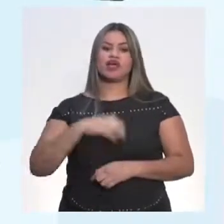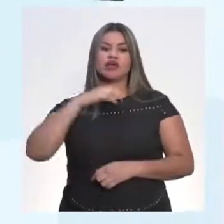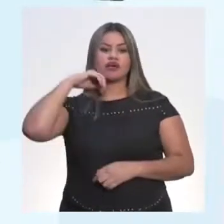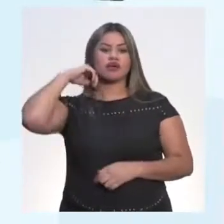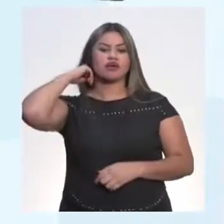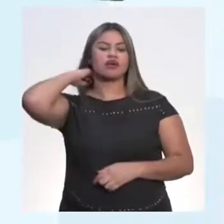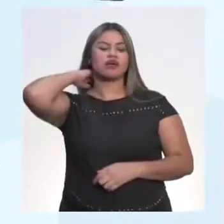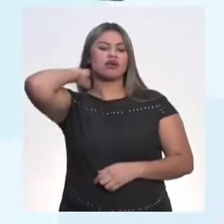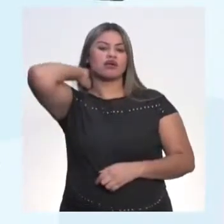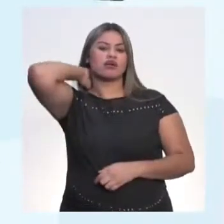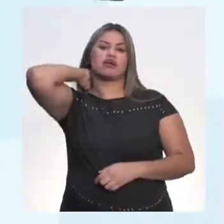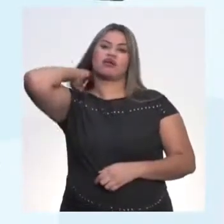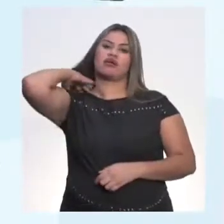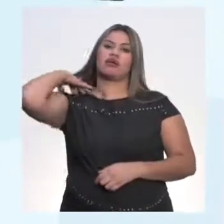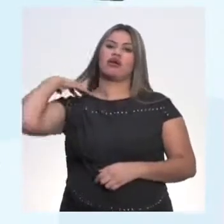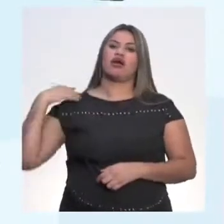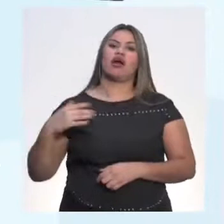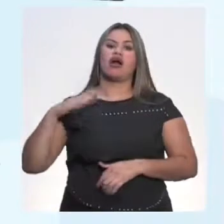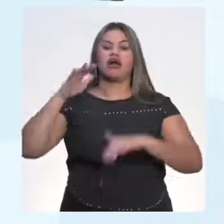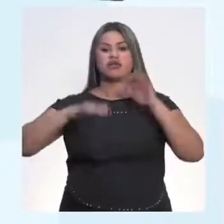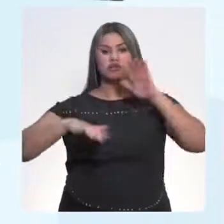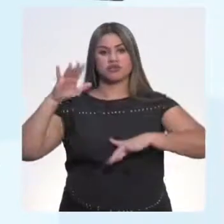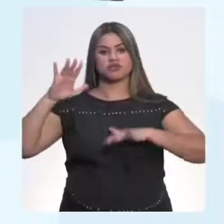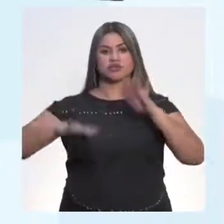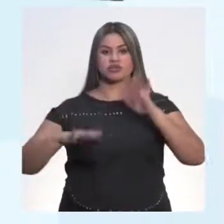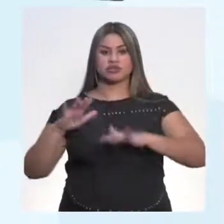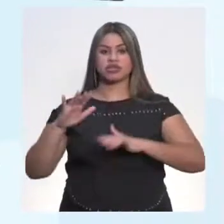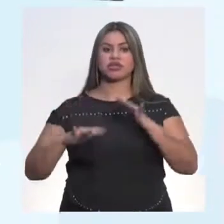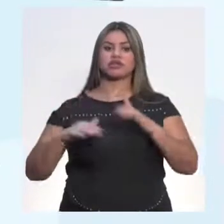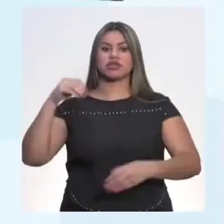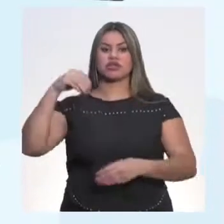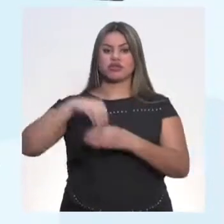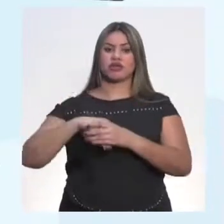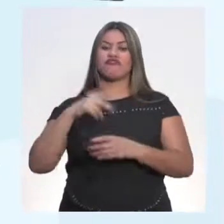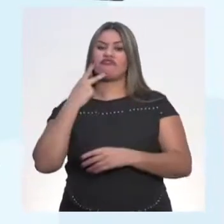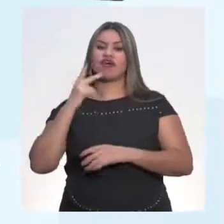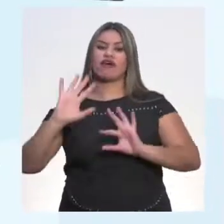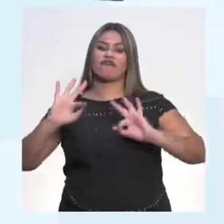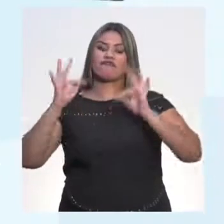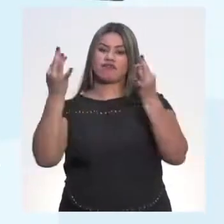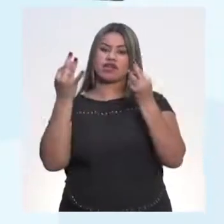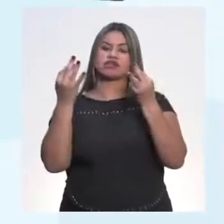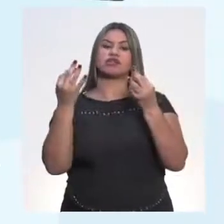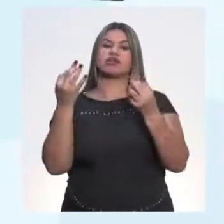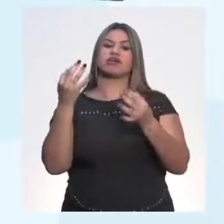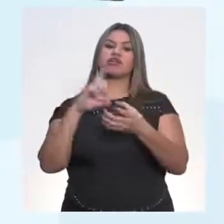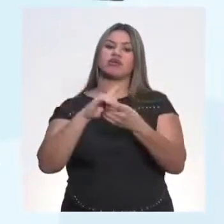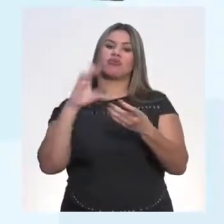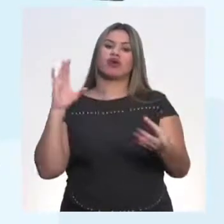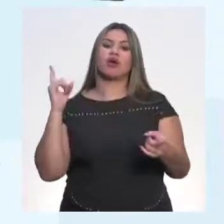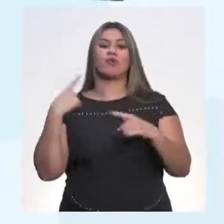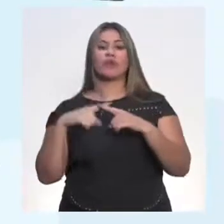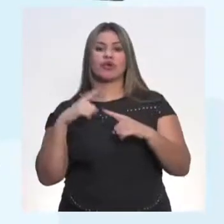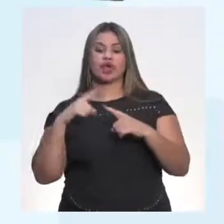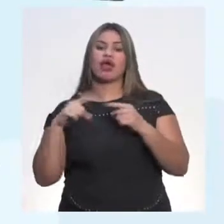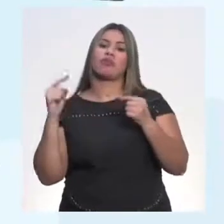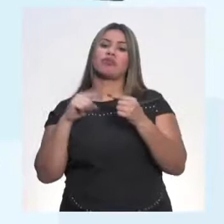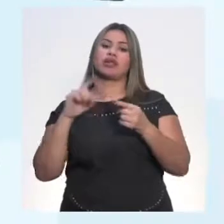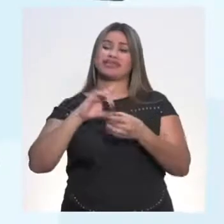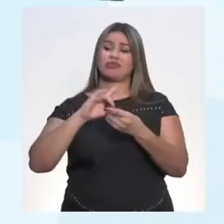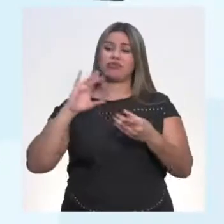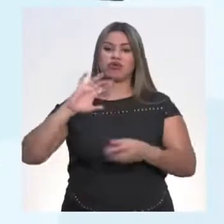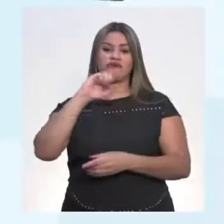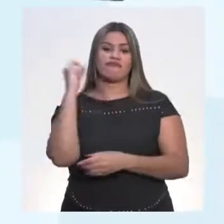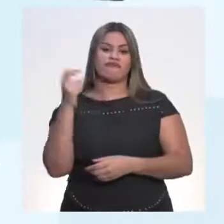vezes das eleições né nós falamos sobre a festa democrática porque o valor da Democracia né está